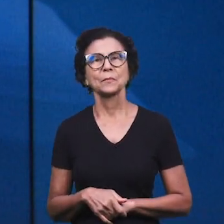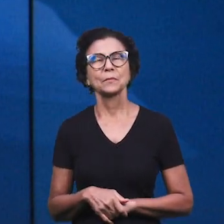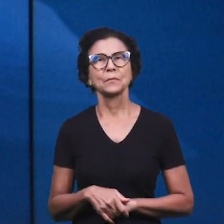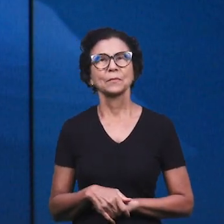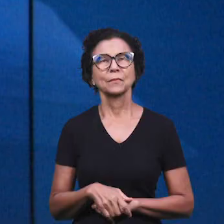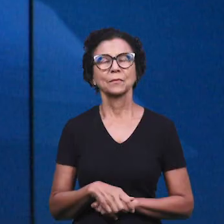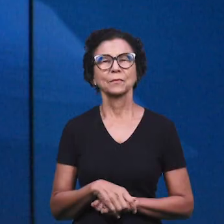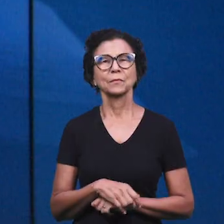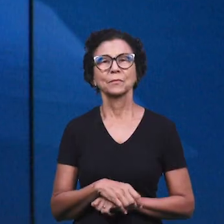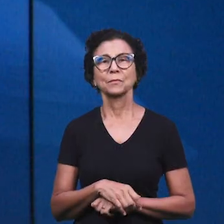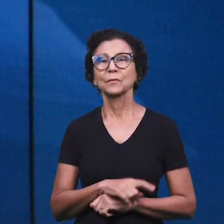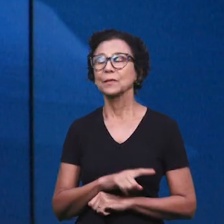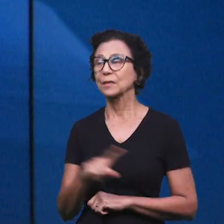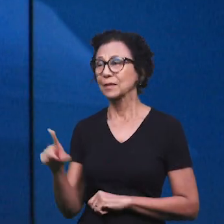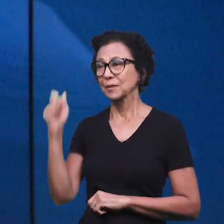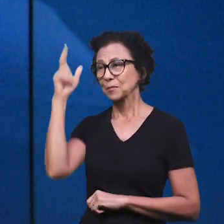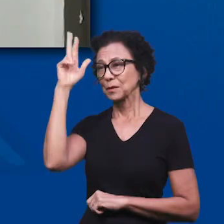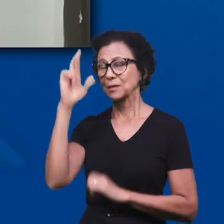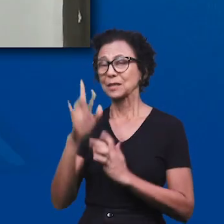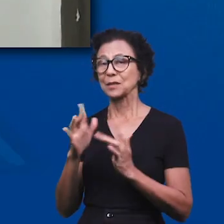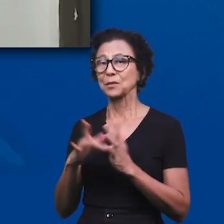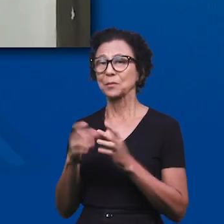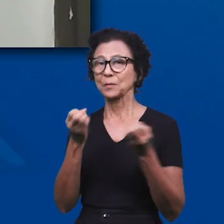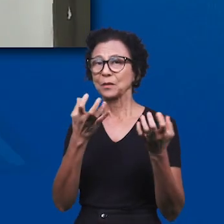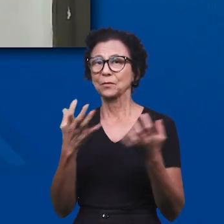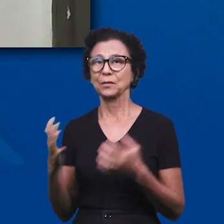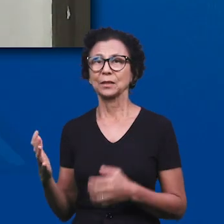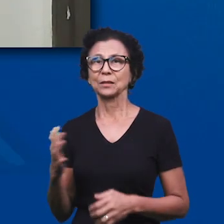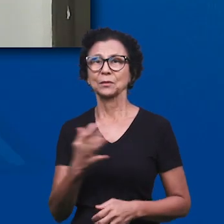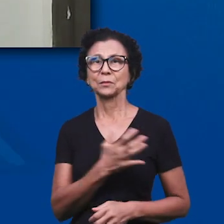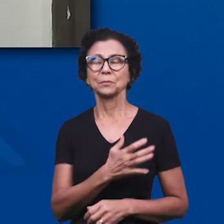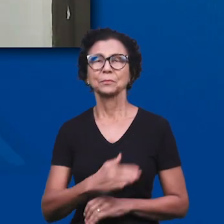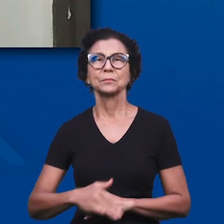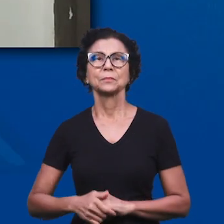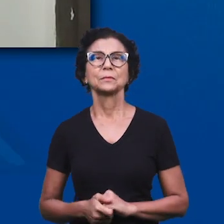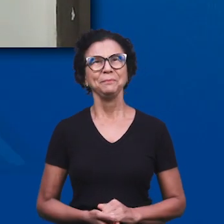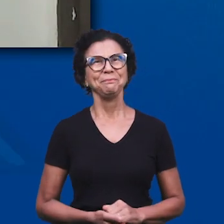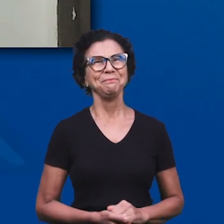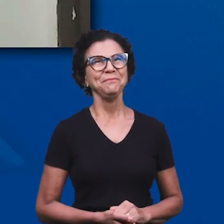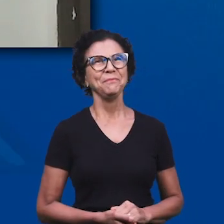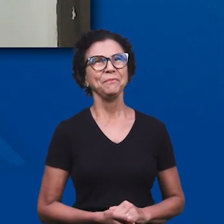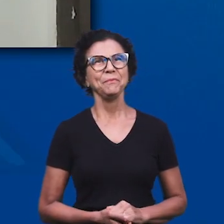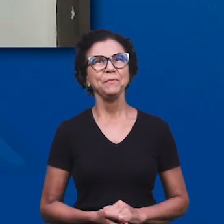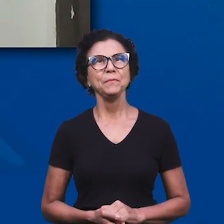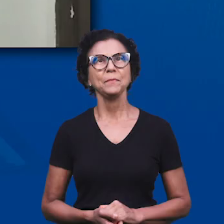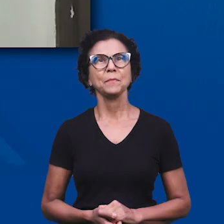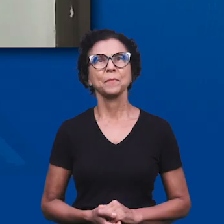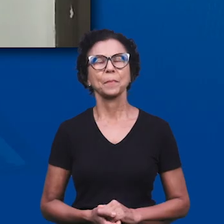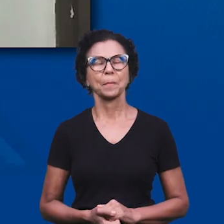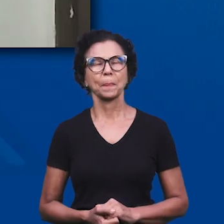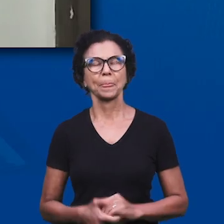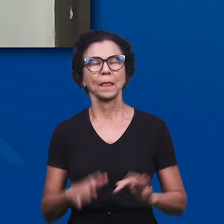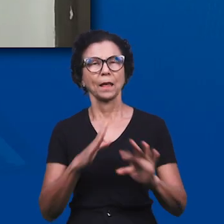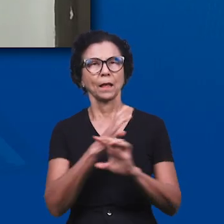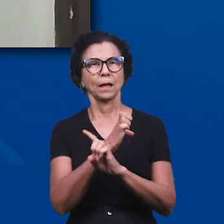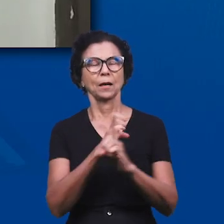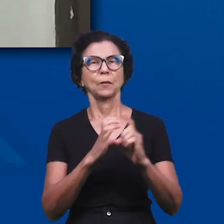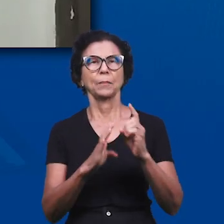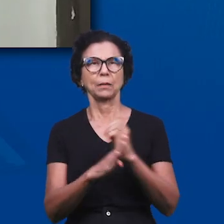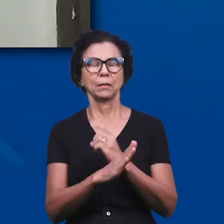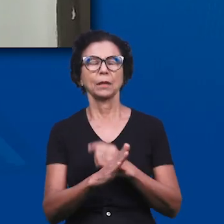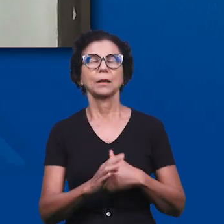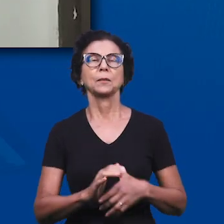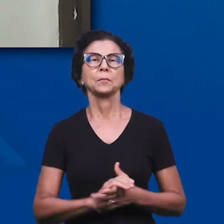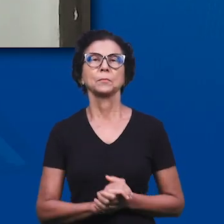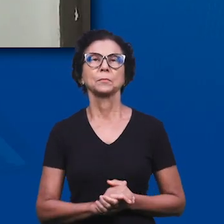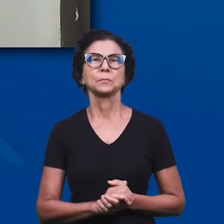a paz do Senhor, muito bem-vindos, irmãos, hein? Respondendo à pergunta número 2 da EBD, a resposta está assim: